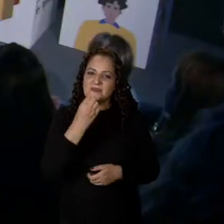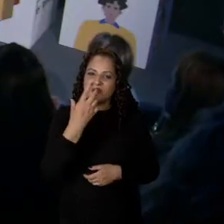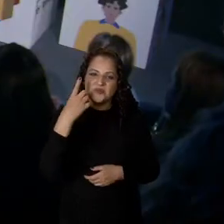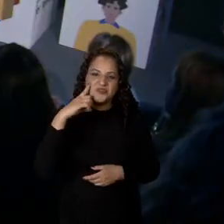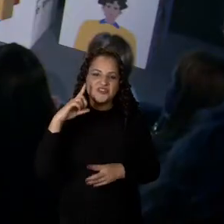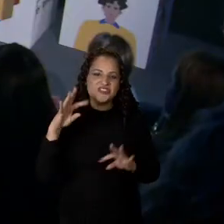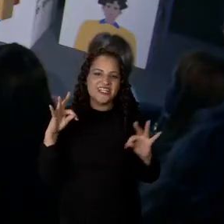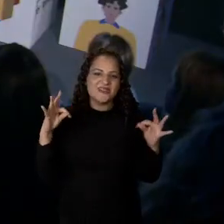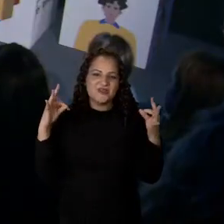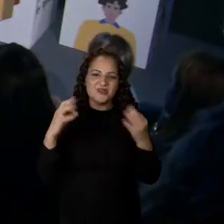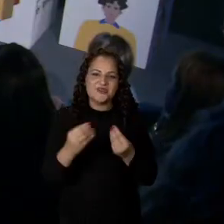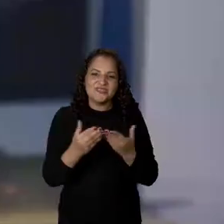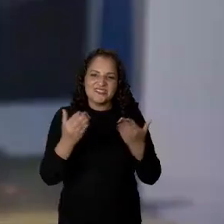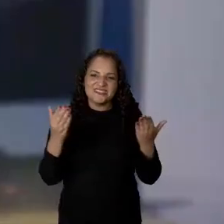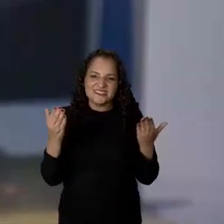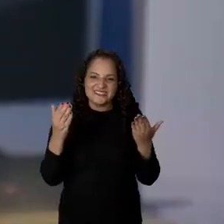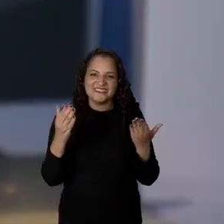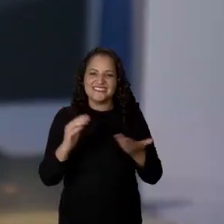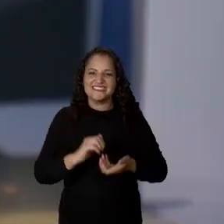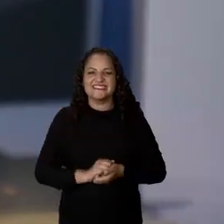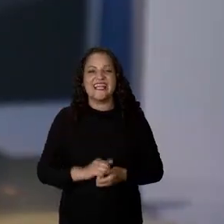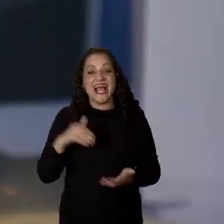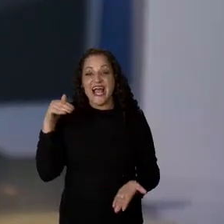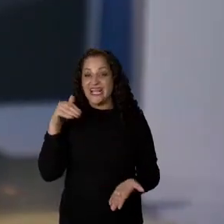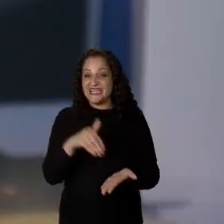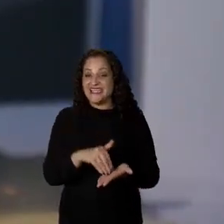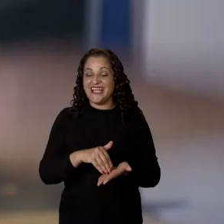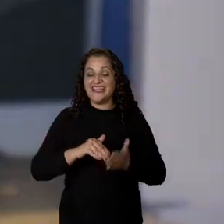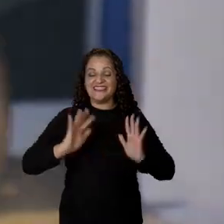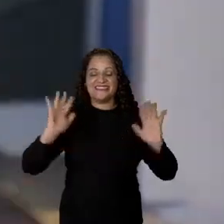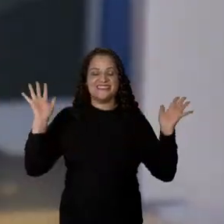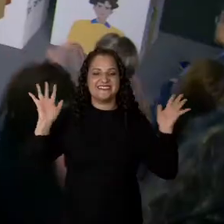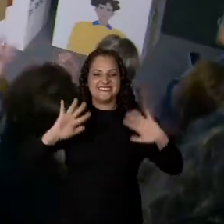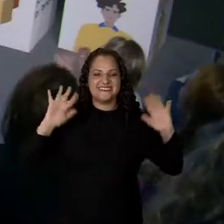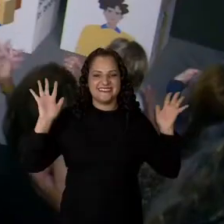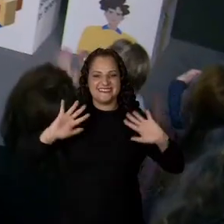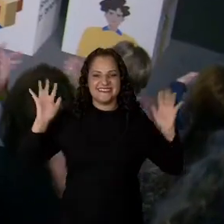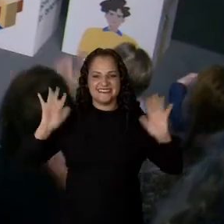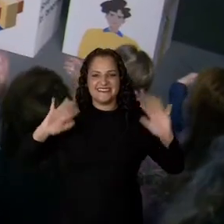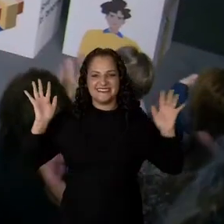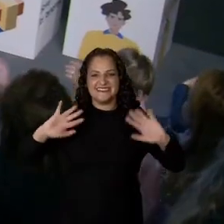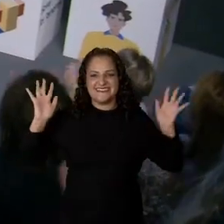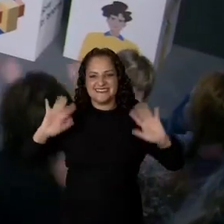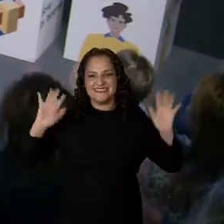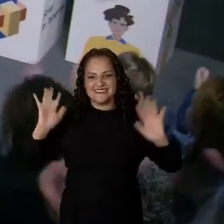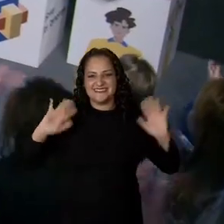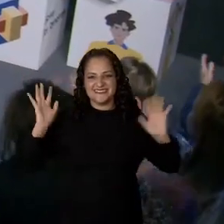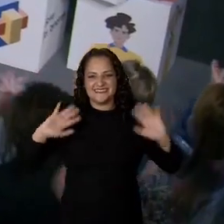a todas e todos, e até breve, pessoal.